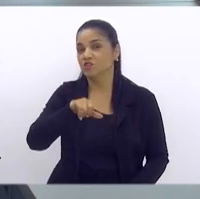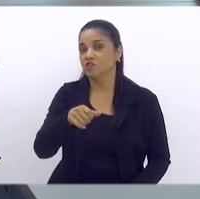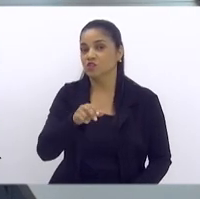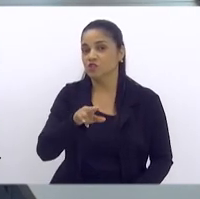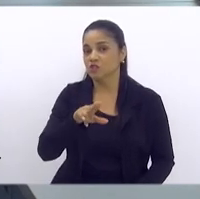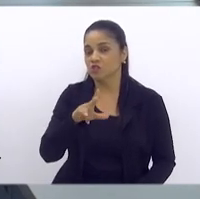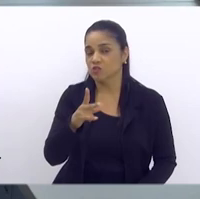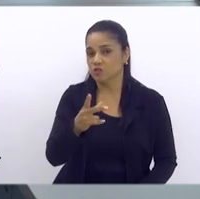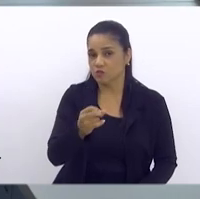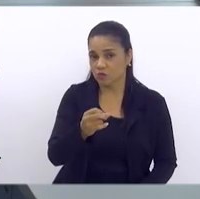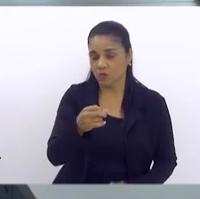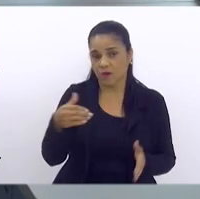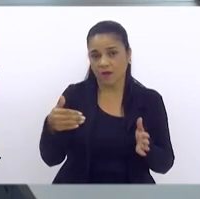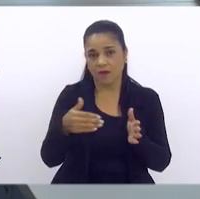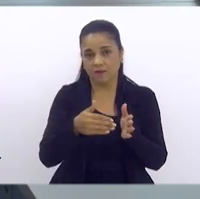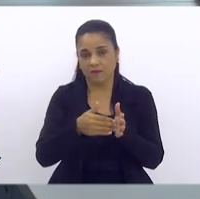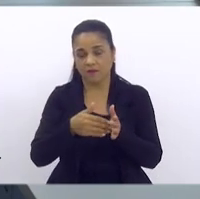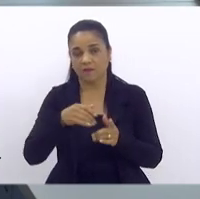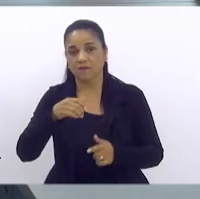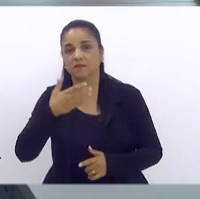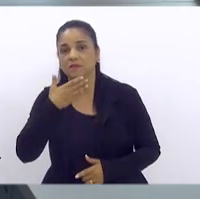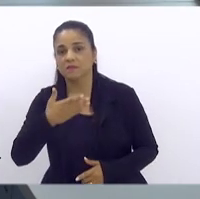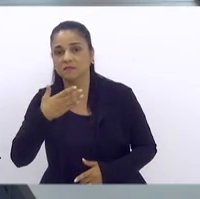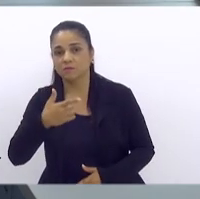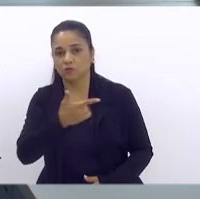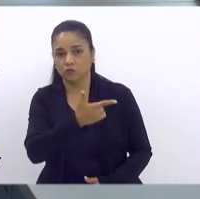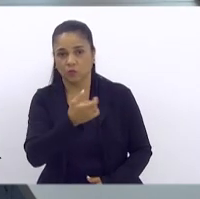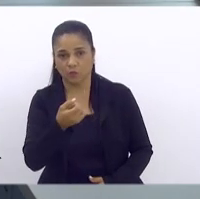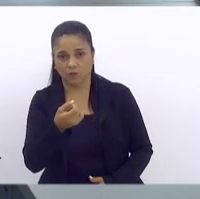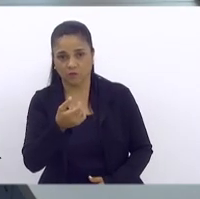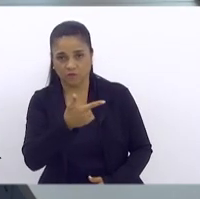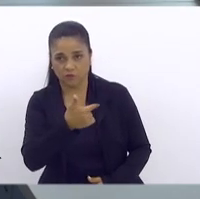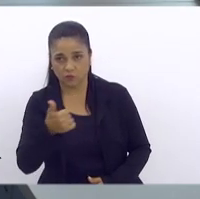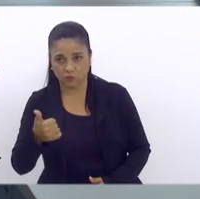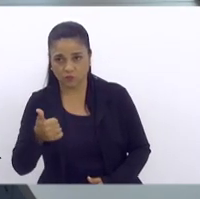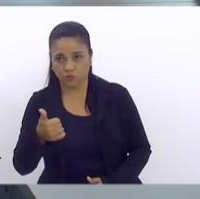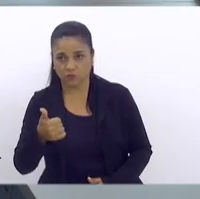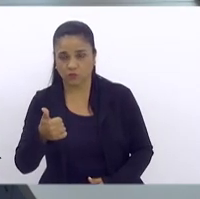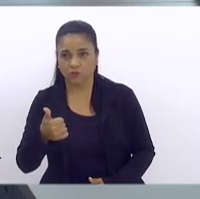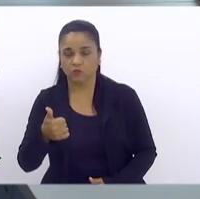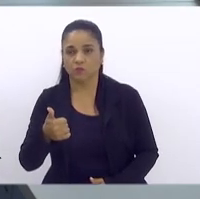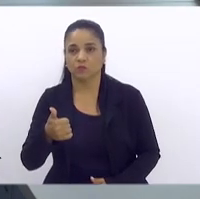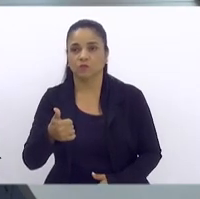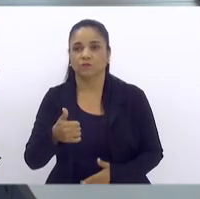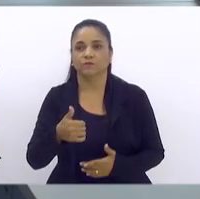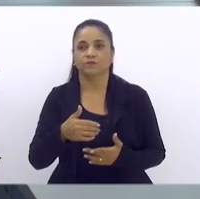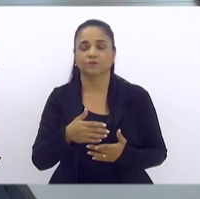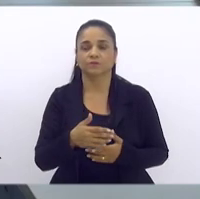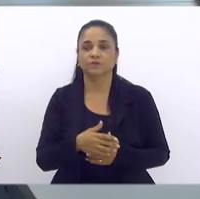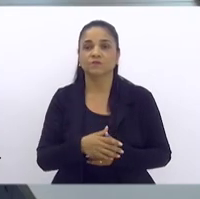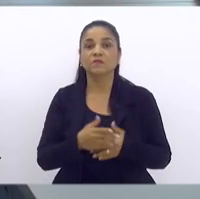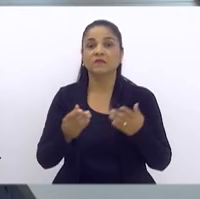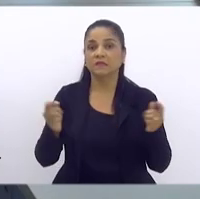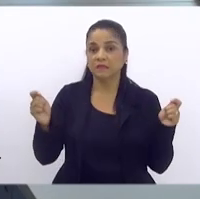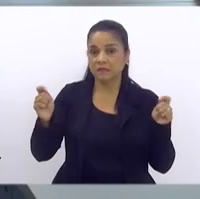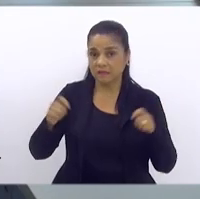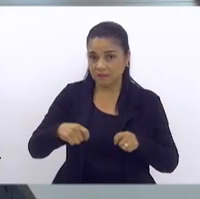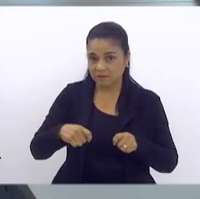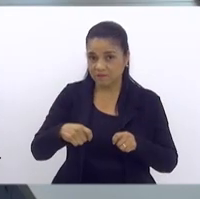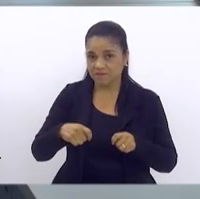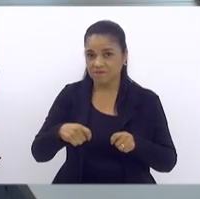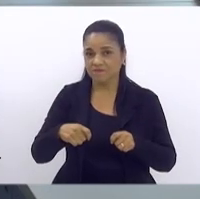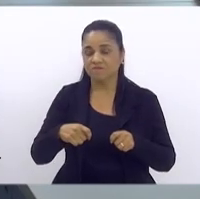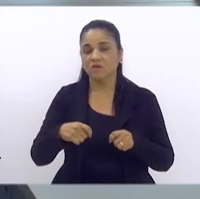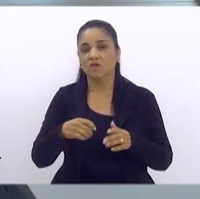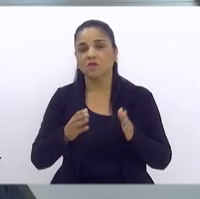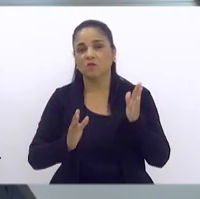de 2021. 2021. Isso. Legislatura 18 a 22. É. Se a gente pode contar aí, cerca de, em alguns